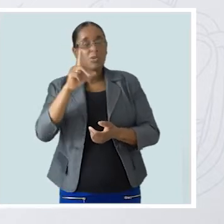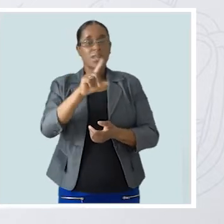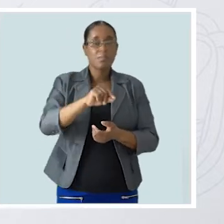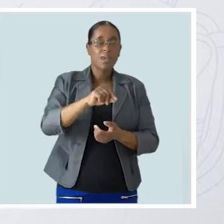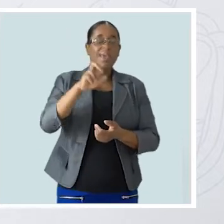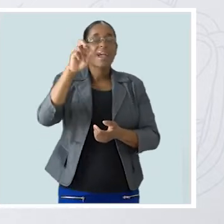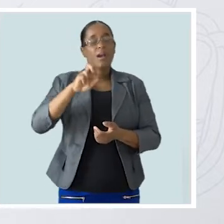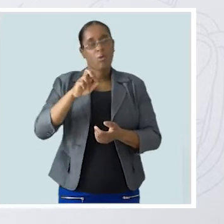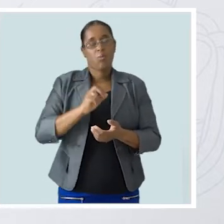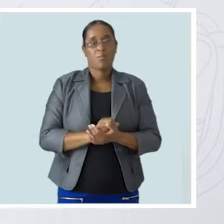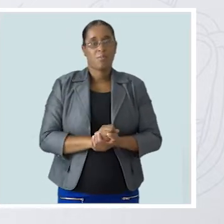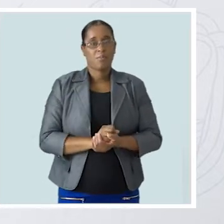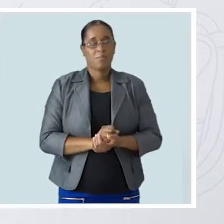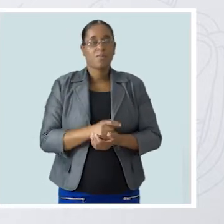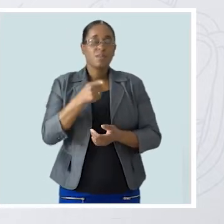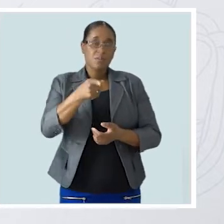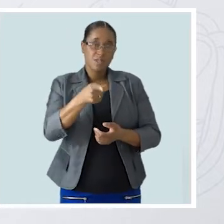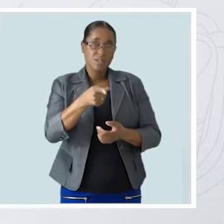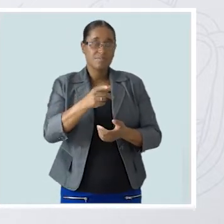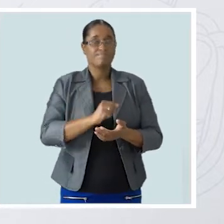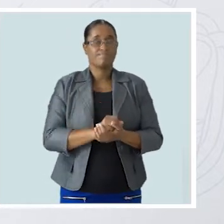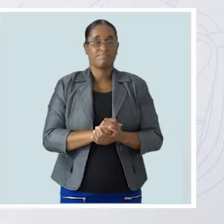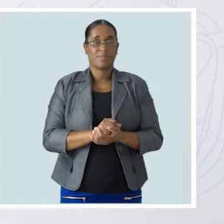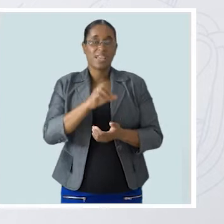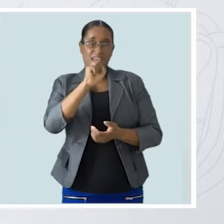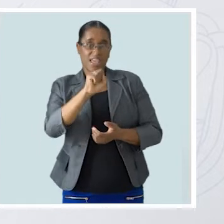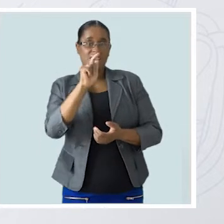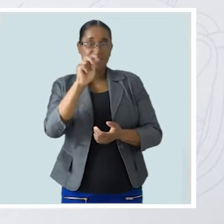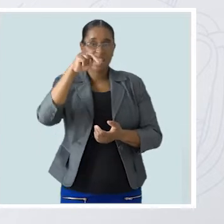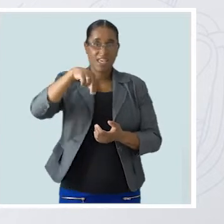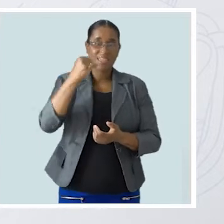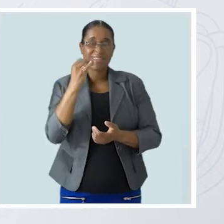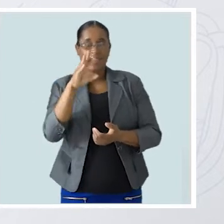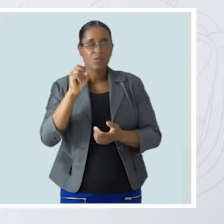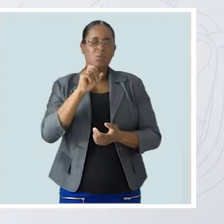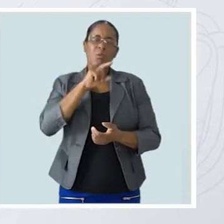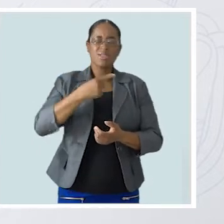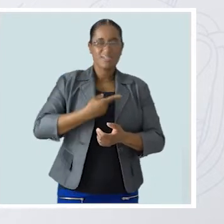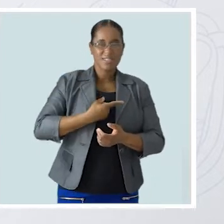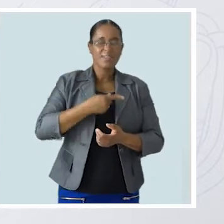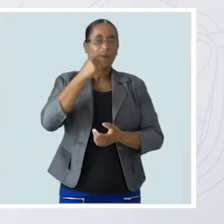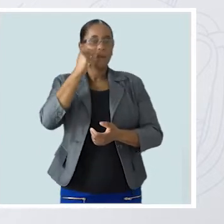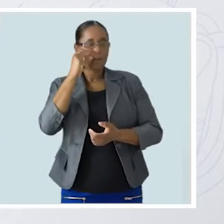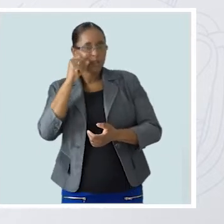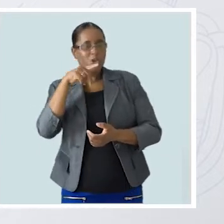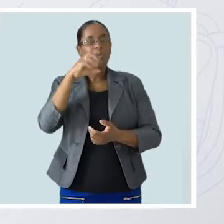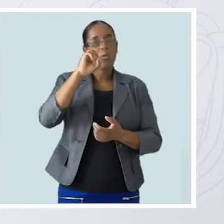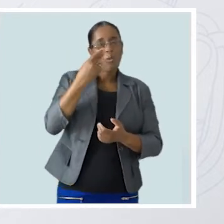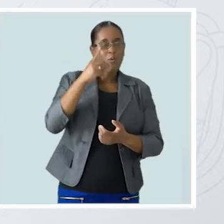Então, temos aqui, em gênero, podem ser masculino ou feminino. Exemplo,